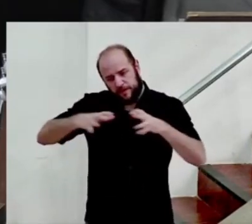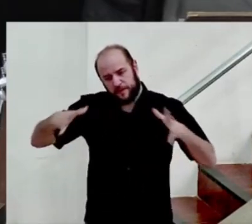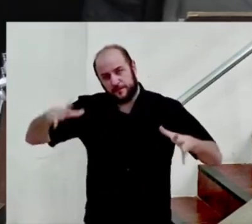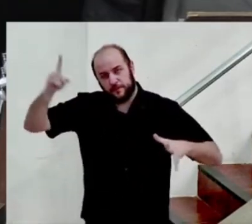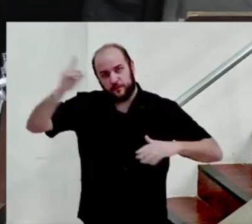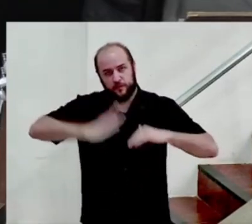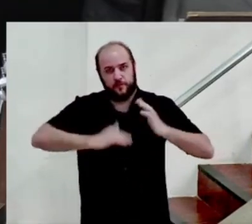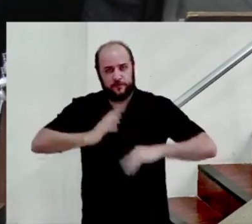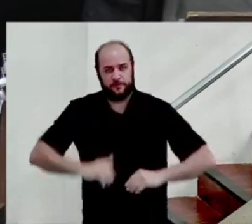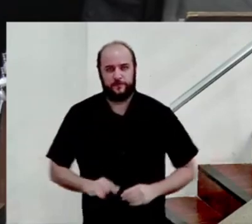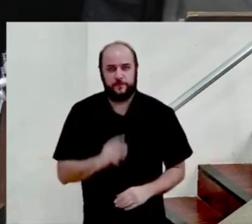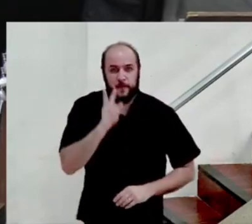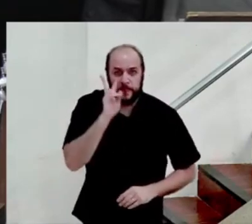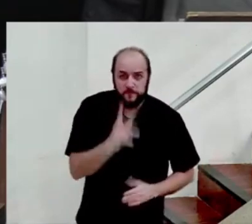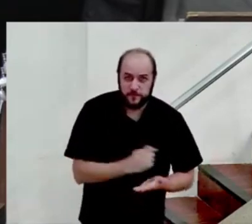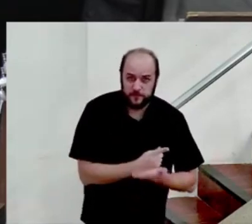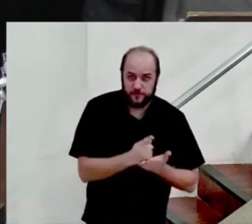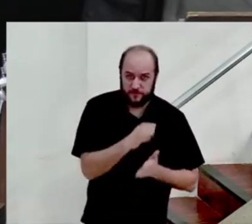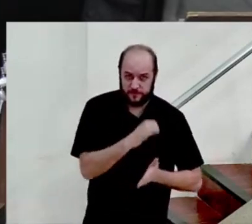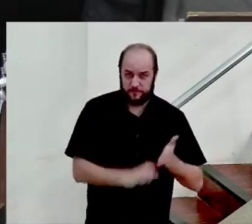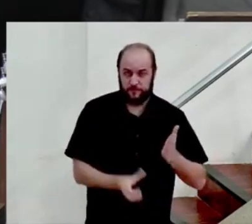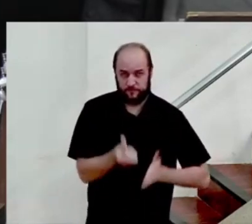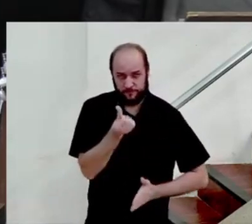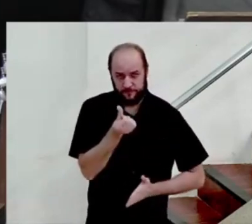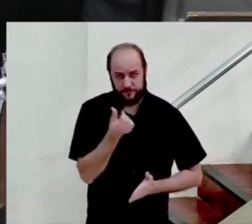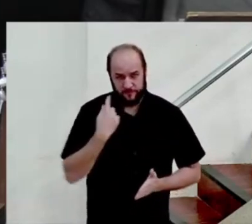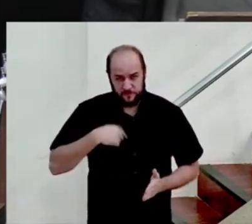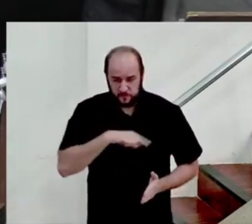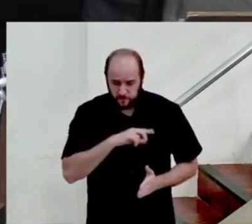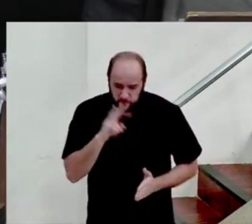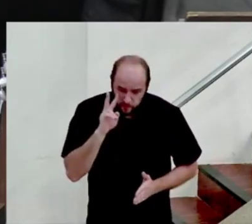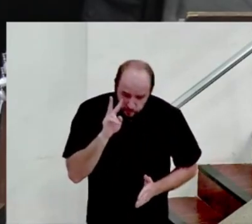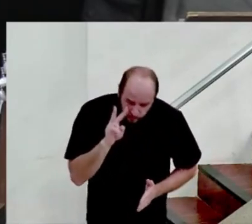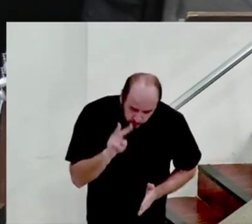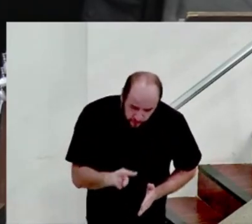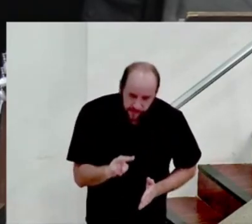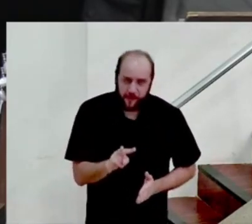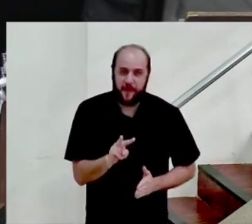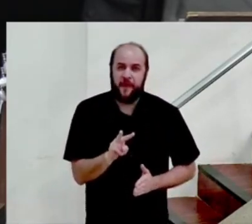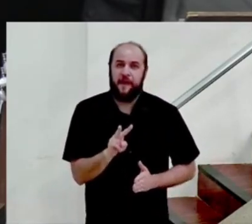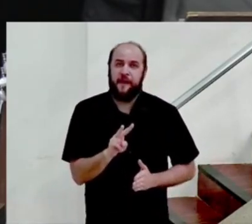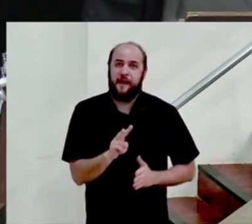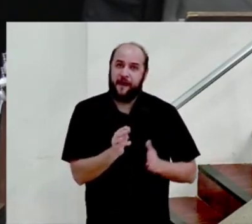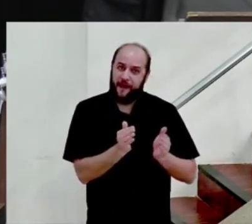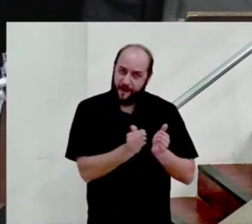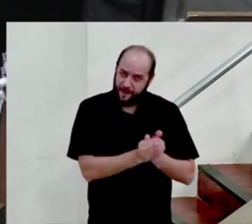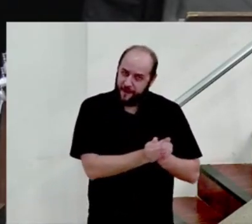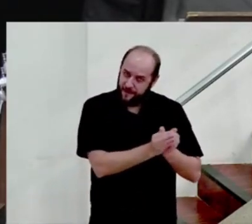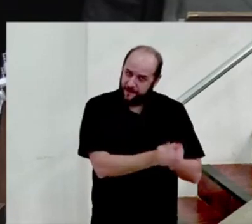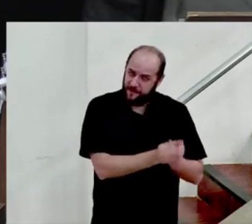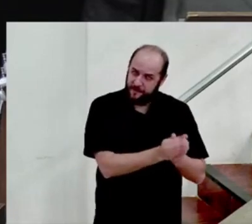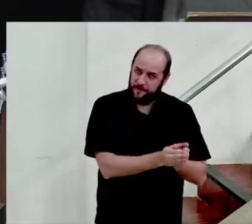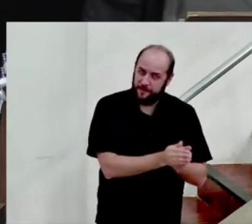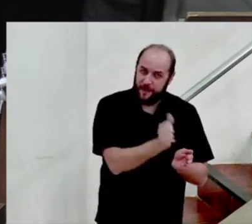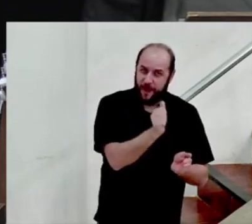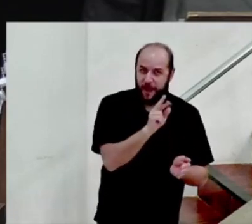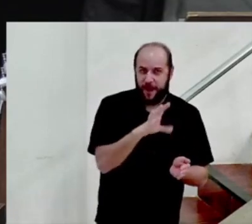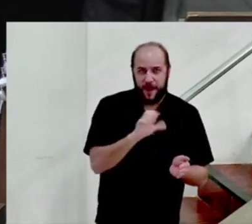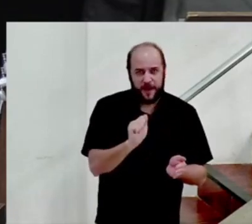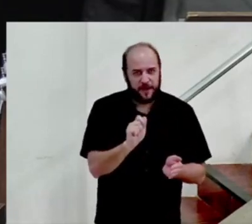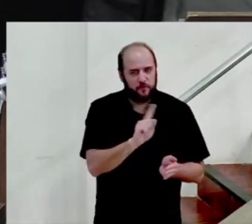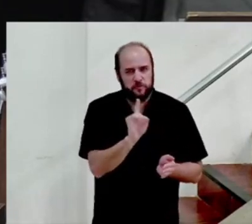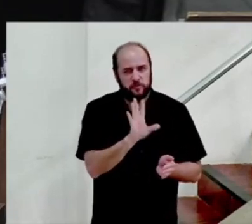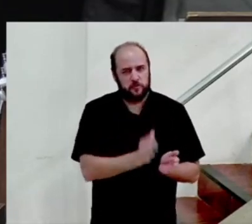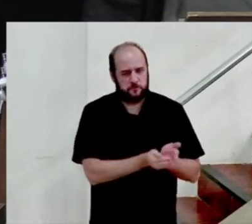nós olharmos para Gênesis capítulo 6, nós começamos a enxergar que a arca não era apenas uma